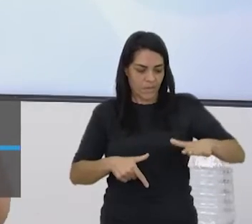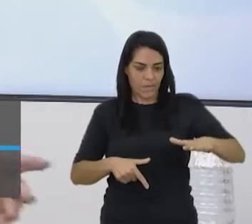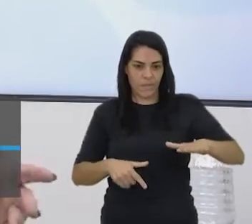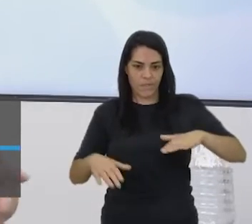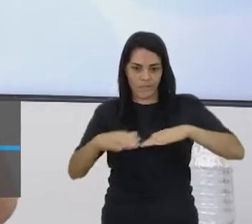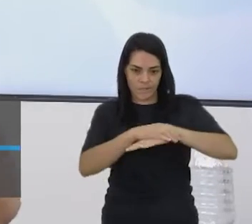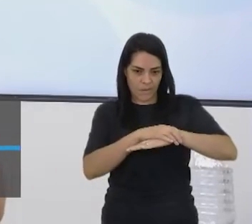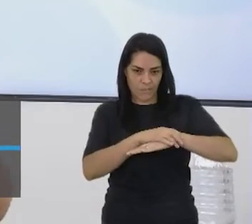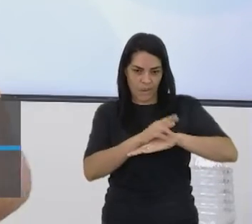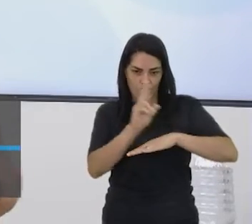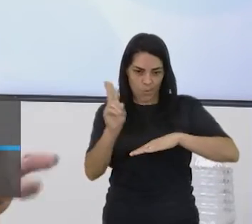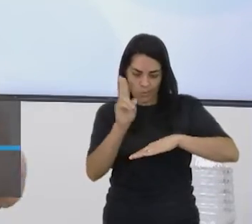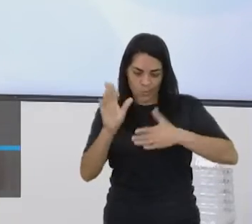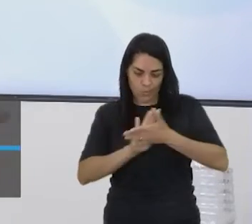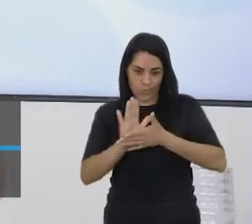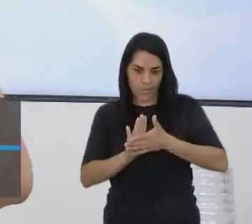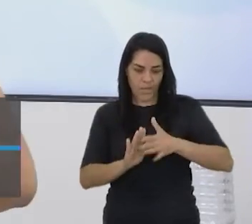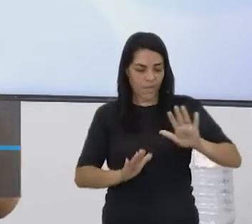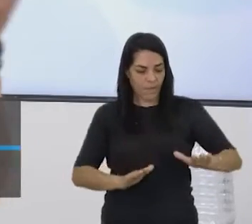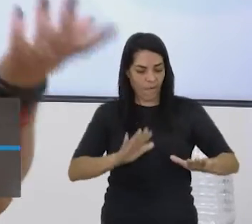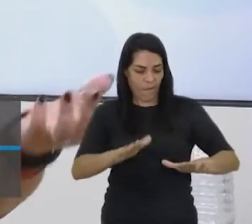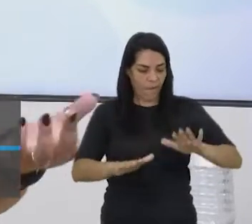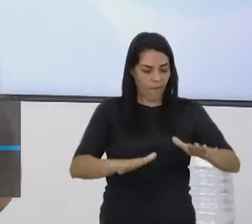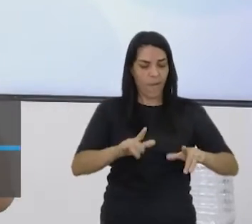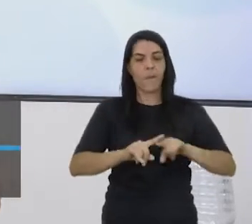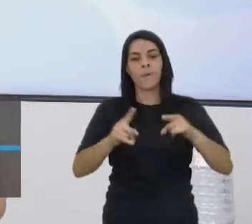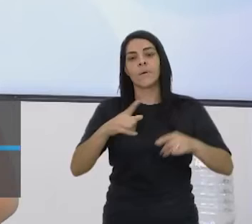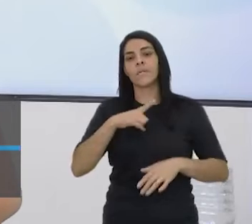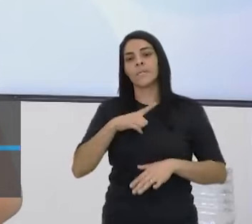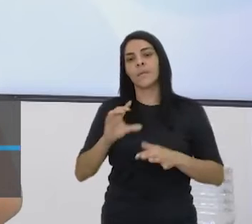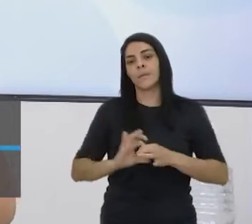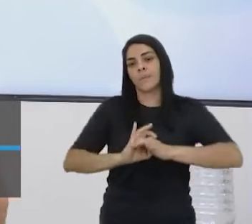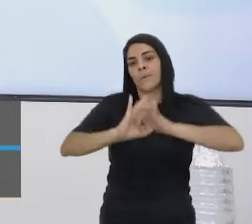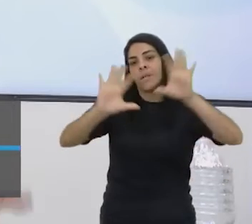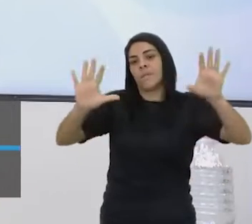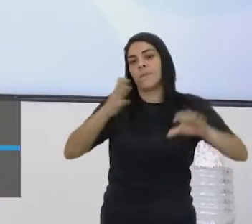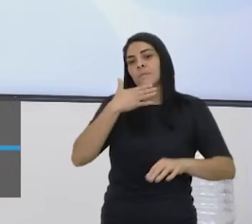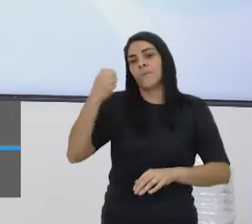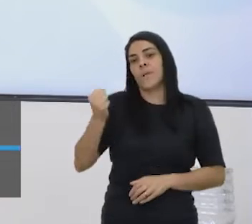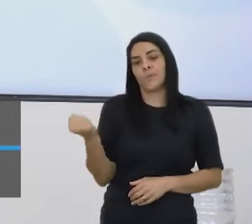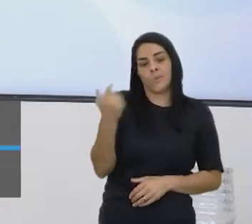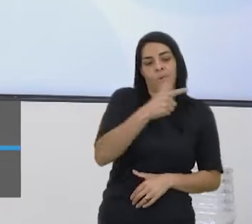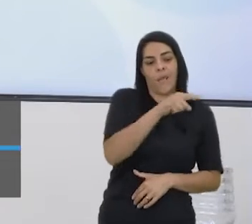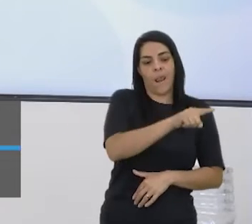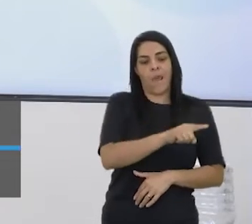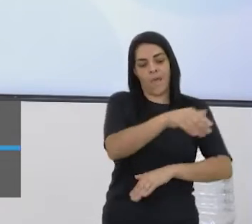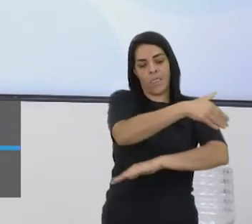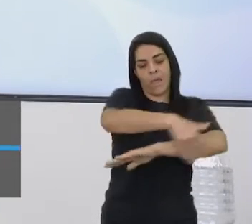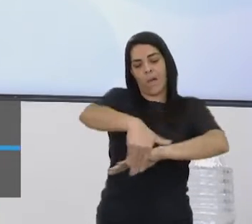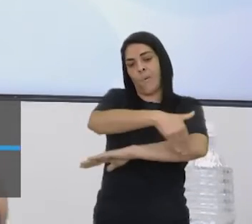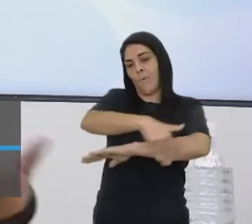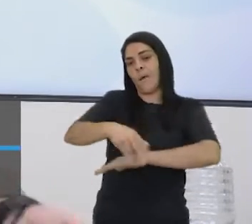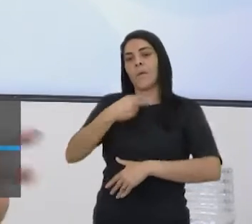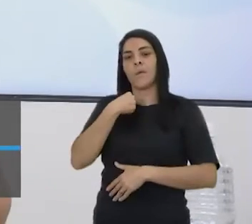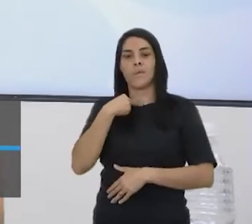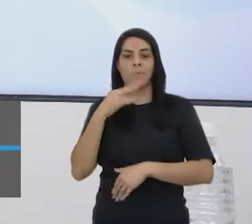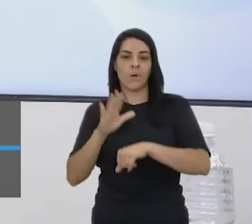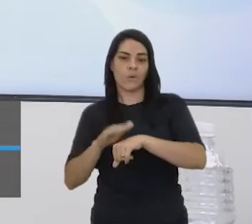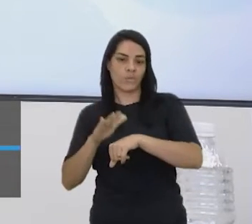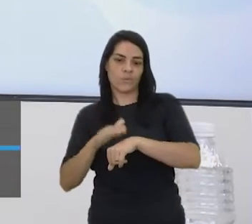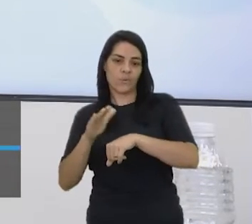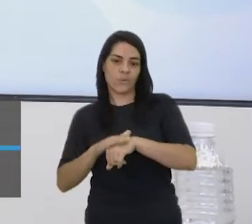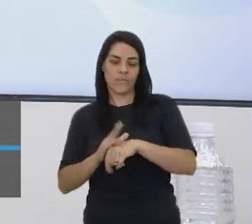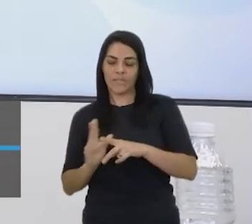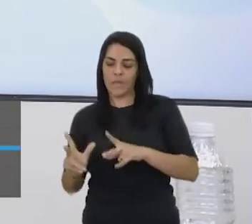tudo bem não é tão livre assim mas eu faço né eu tenho uma liberdade muito maior do que eu tenho na rua né eu não posso fazer o que eu faço